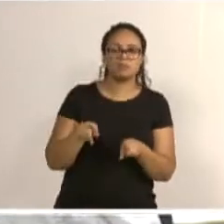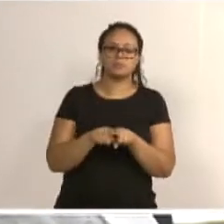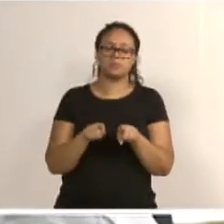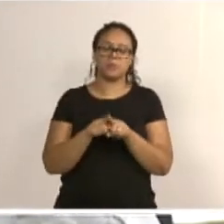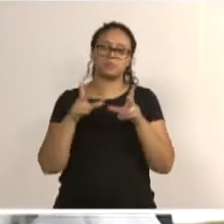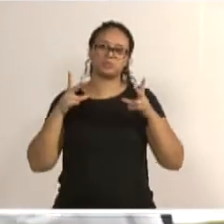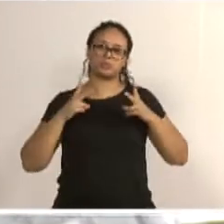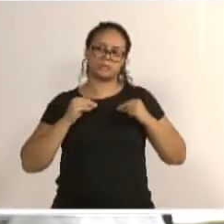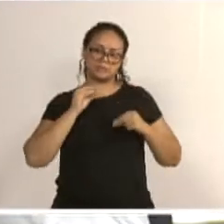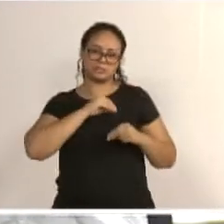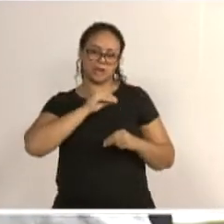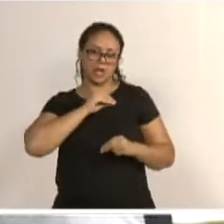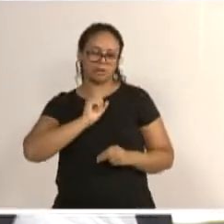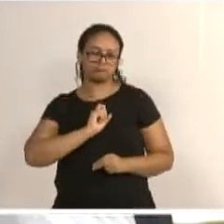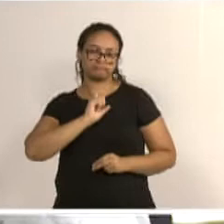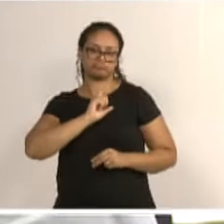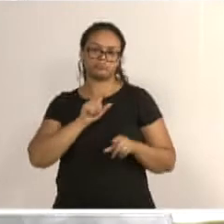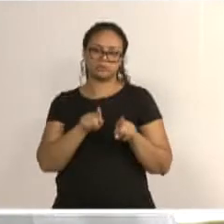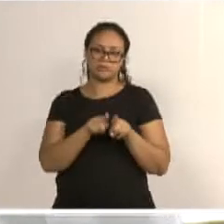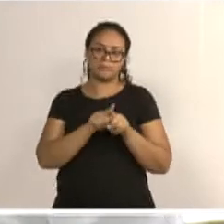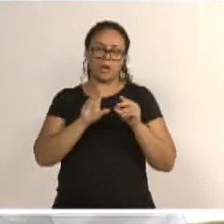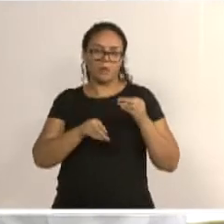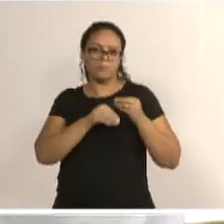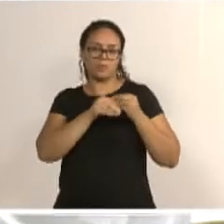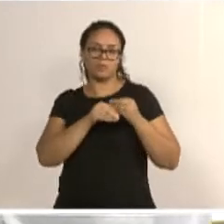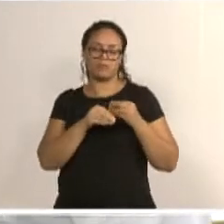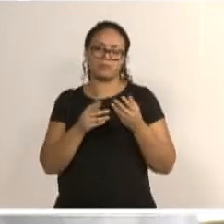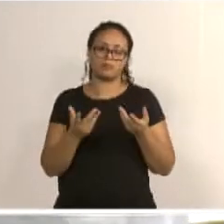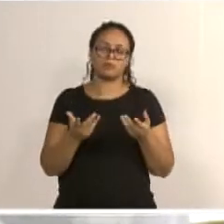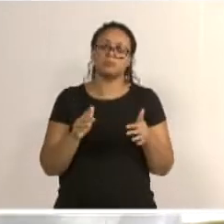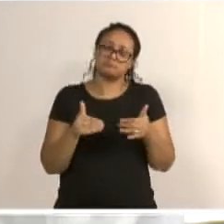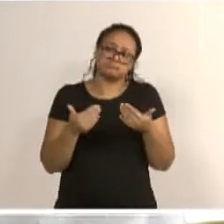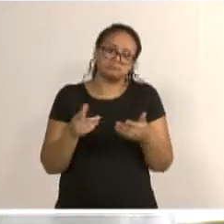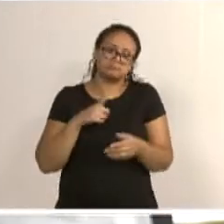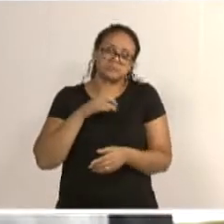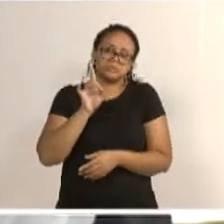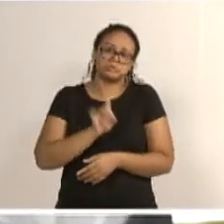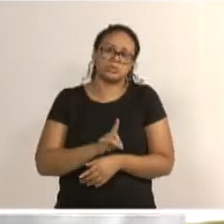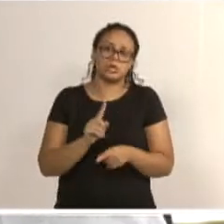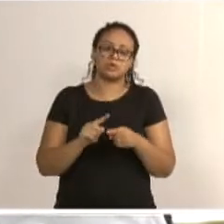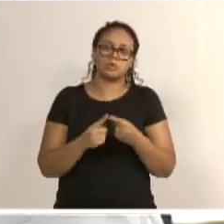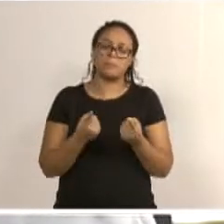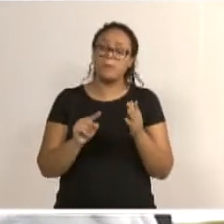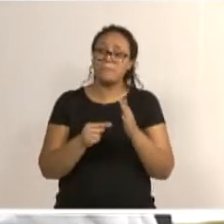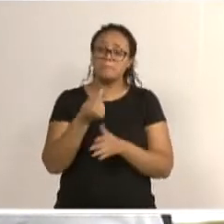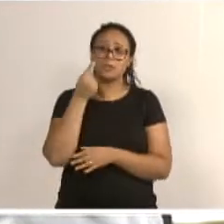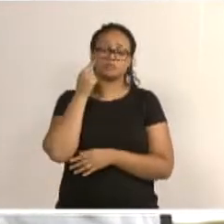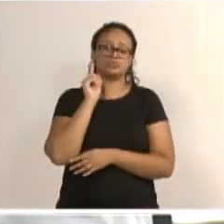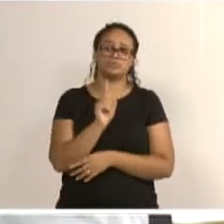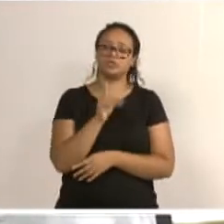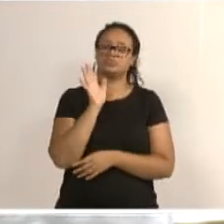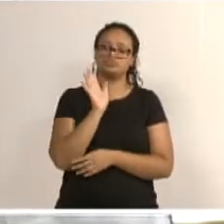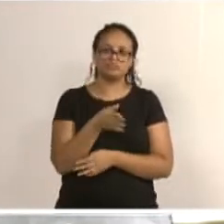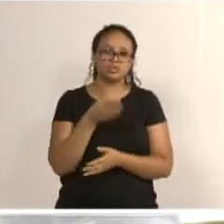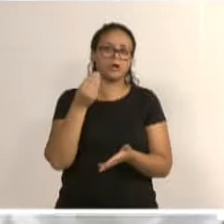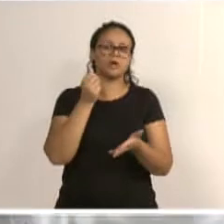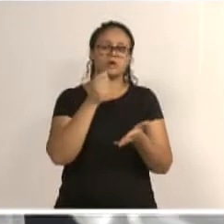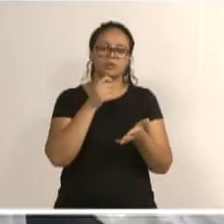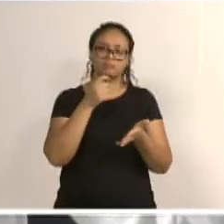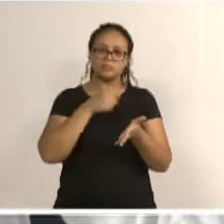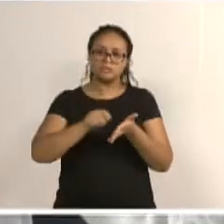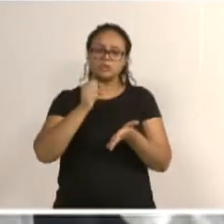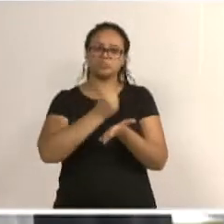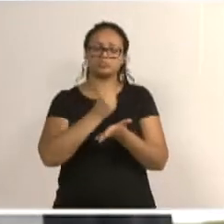Esses ajustes eles estão simulados como se fosse no dia do contrato, no dia da assinatura do contrato, primeiro dia da concessão. Então, esses